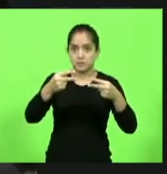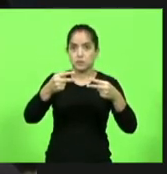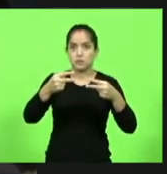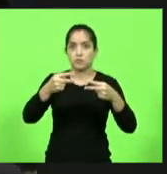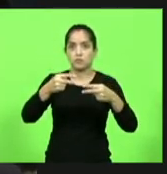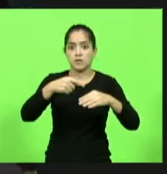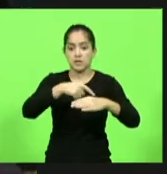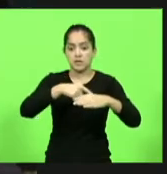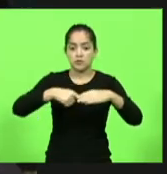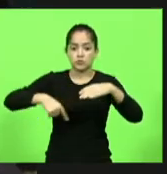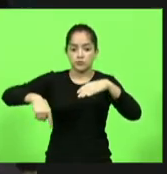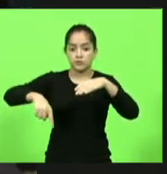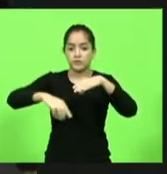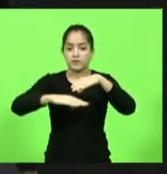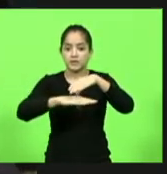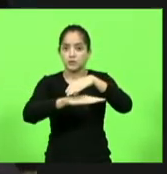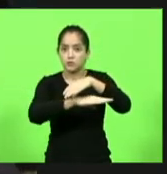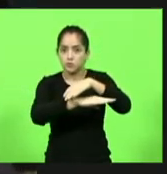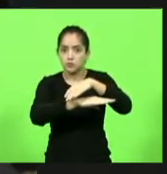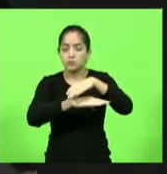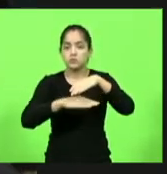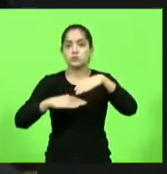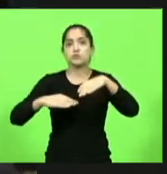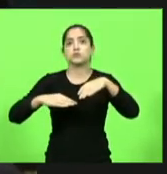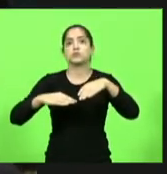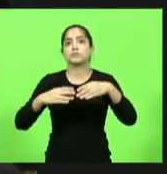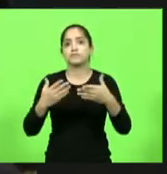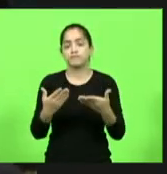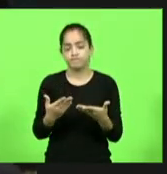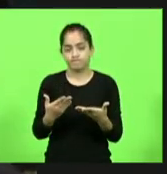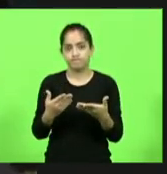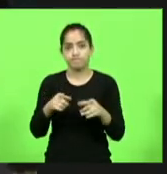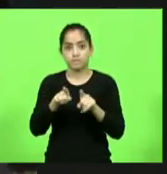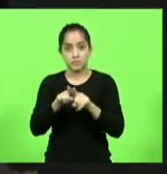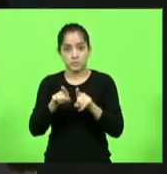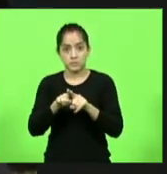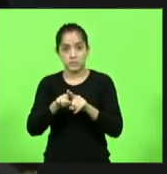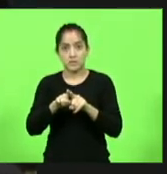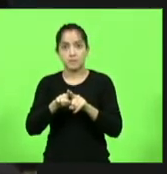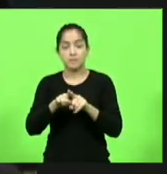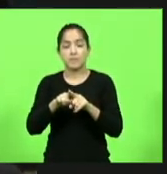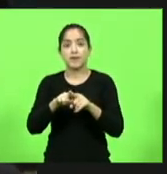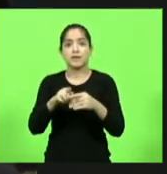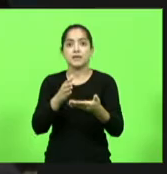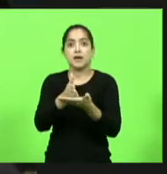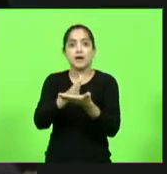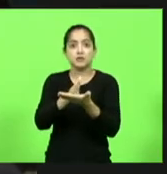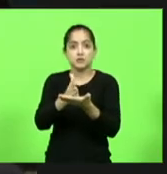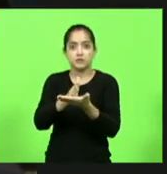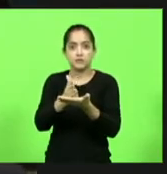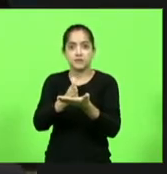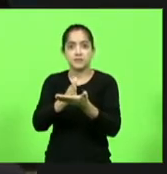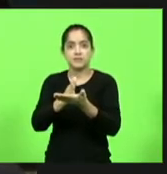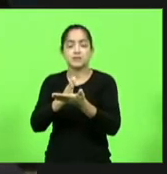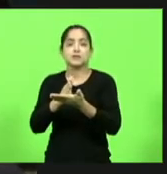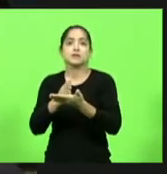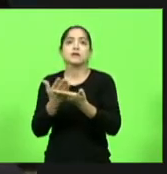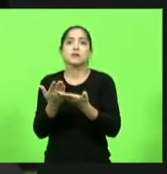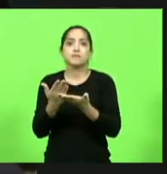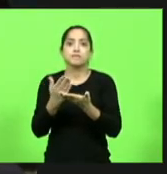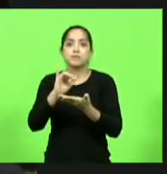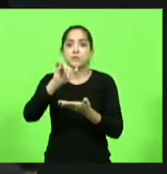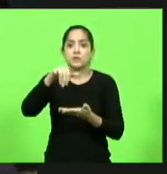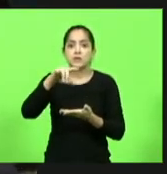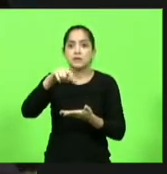da Mafisa, no entroncamento com a Dr. Pedro Zimmermann, até a divisa Indaial, porque no meio do caminho nós temos